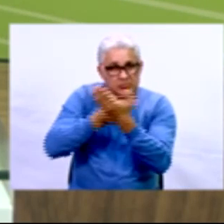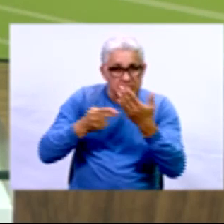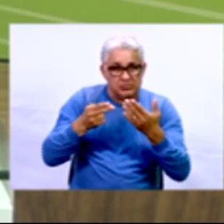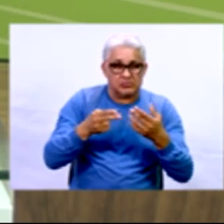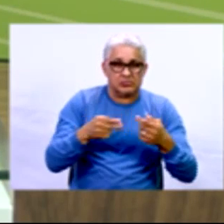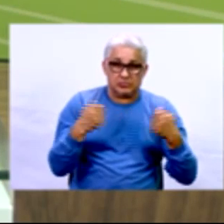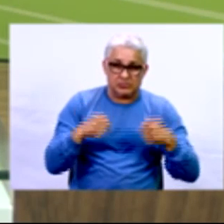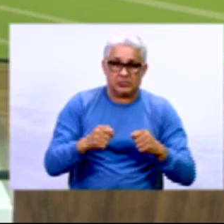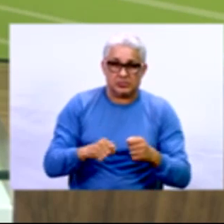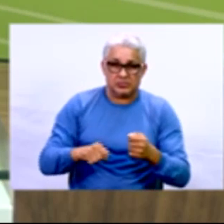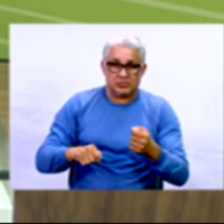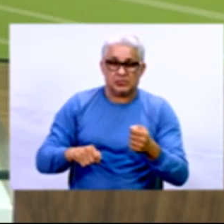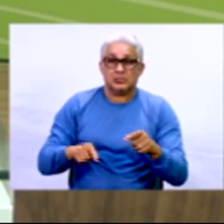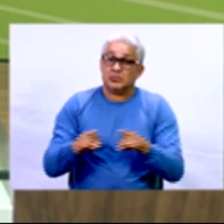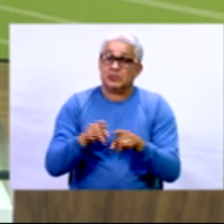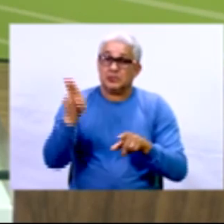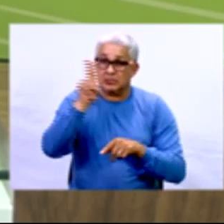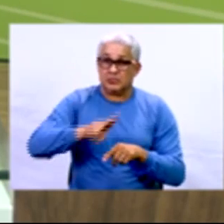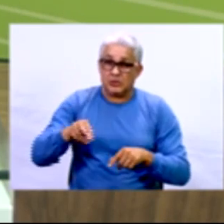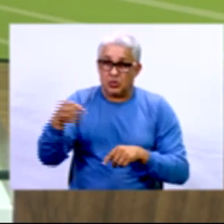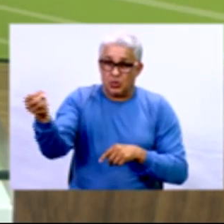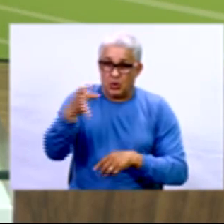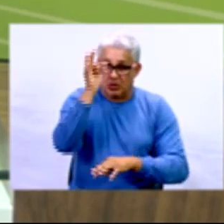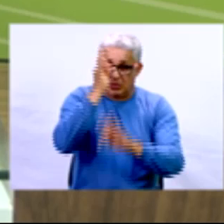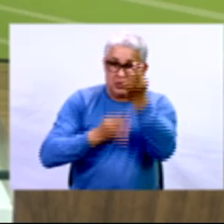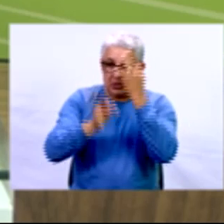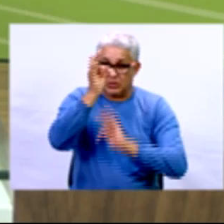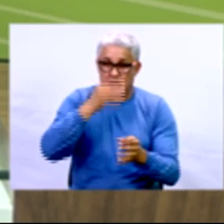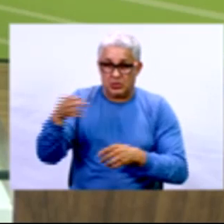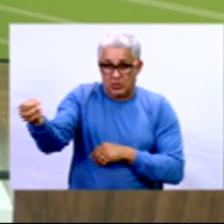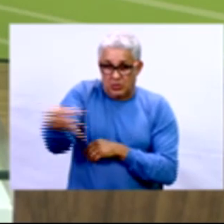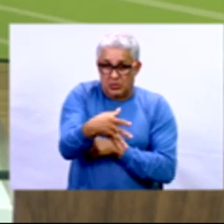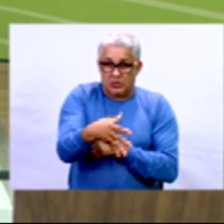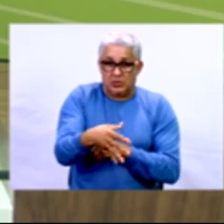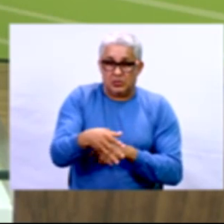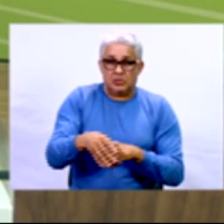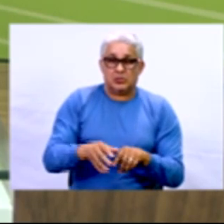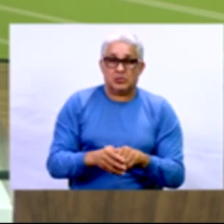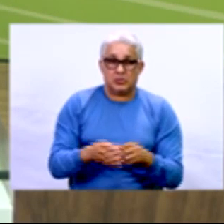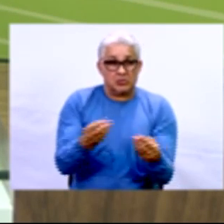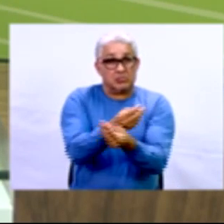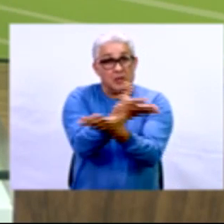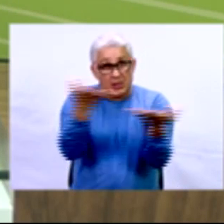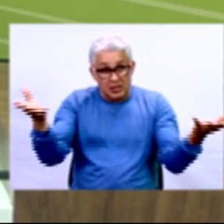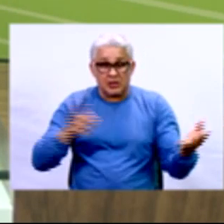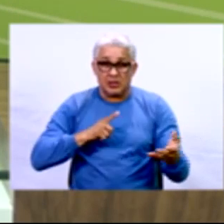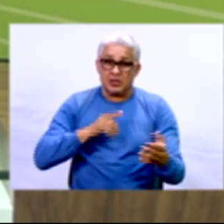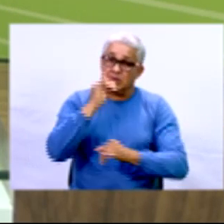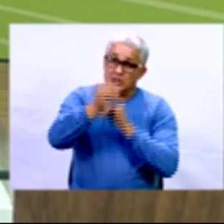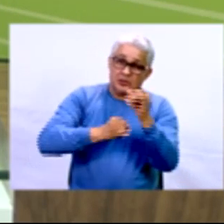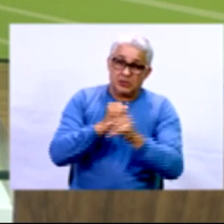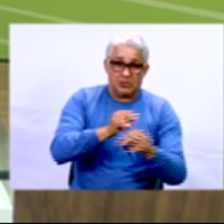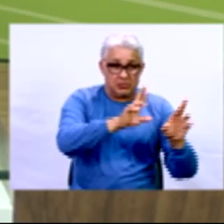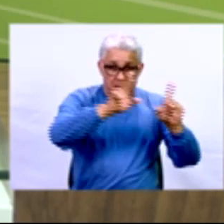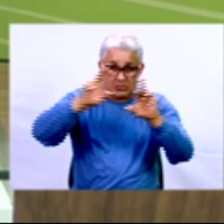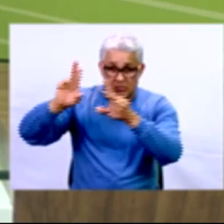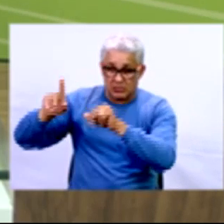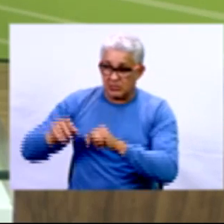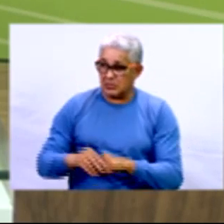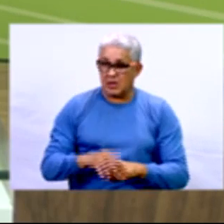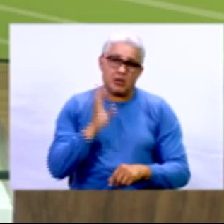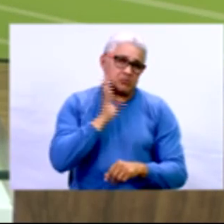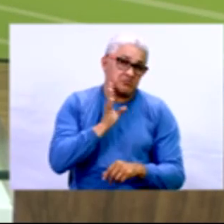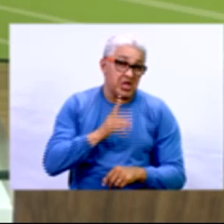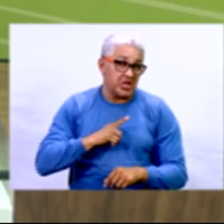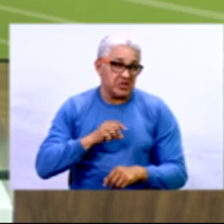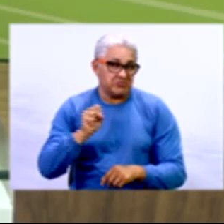ser criativos e utilizar novas tecnologias, utilizarmos esses recursos que estão aí para que seja um diferencial. Poxa, olha só que legal isso aqui